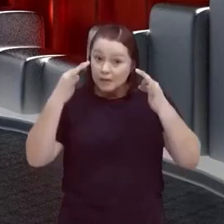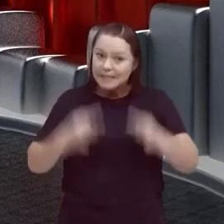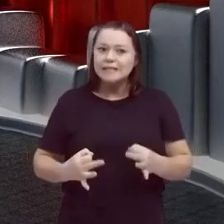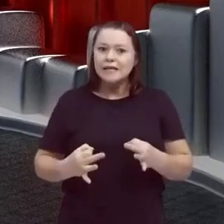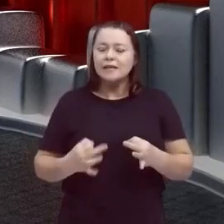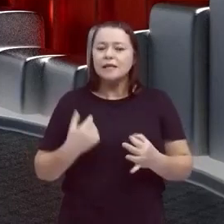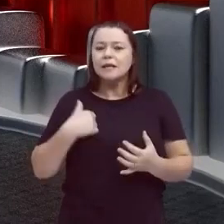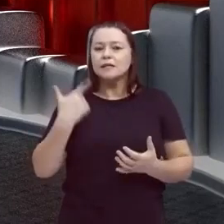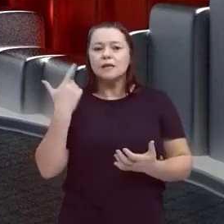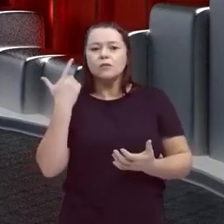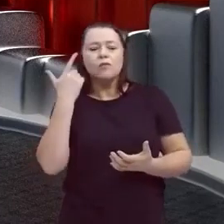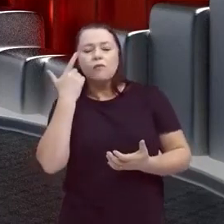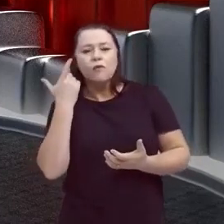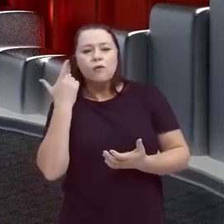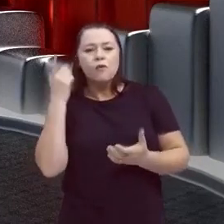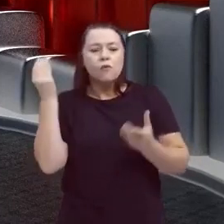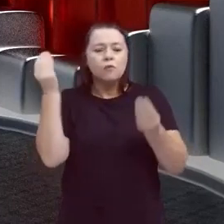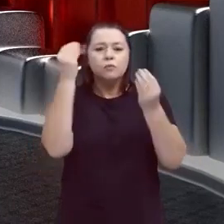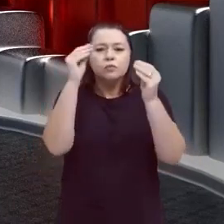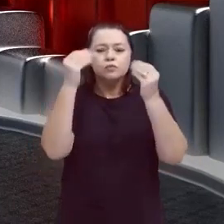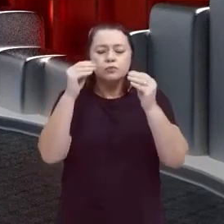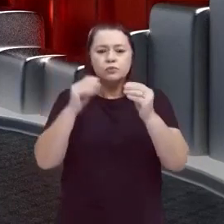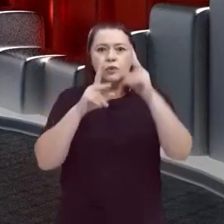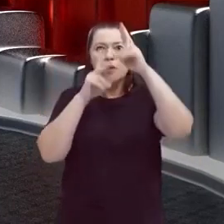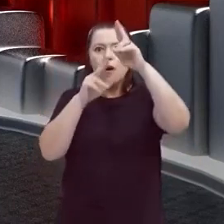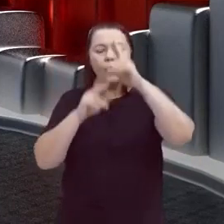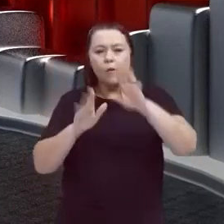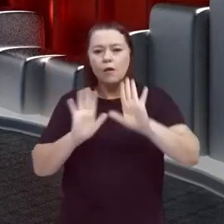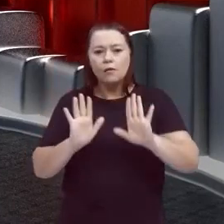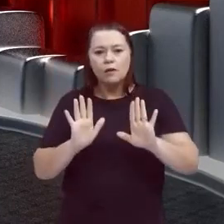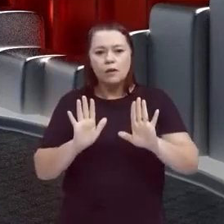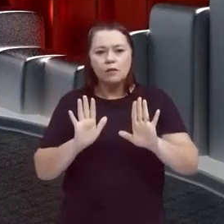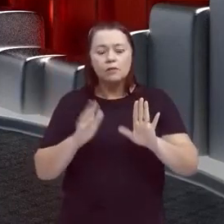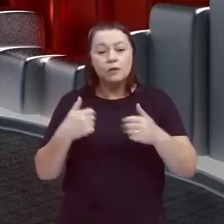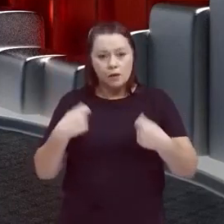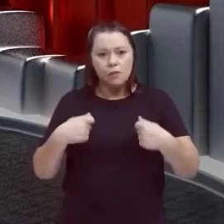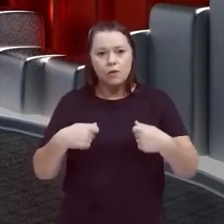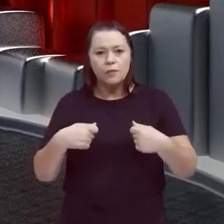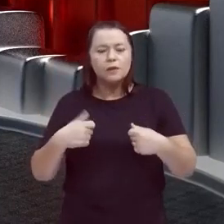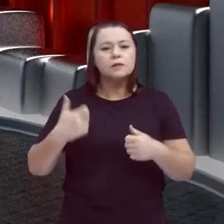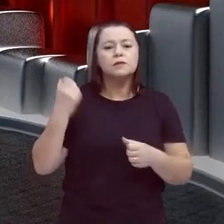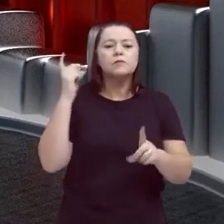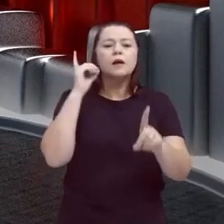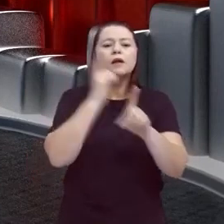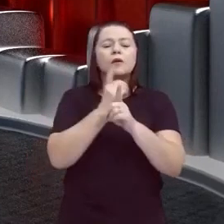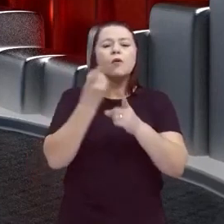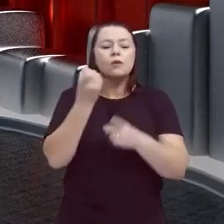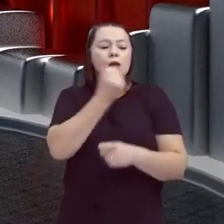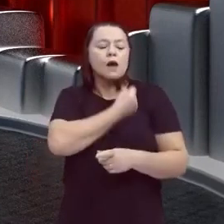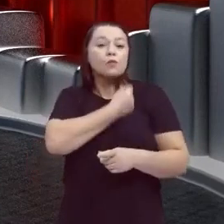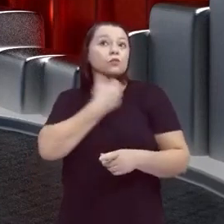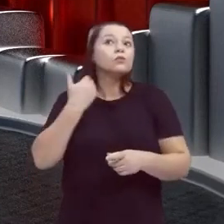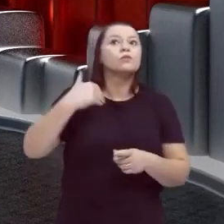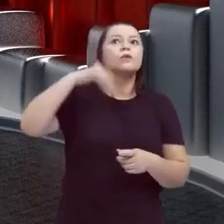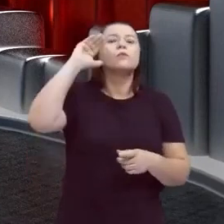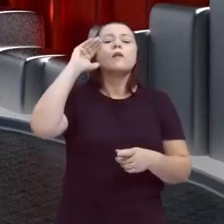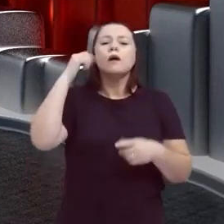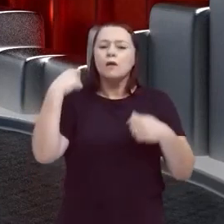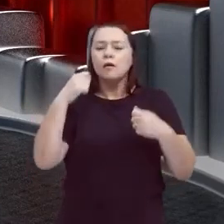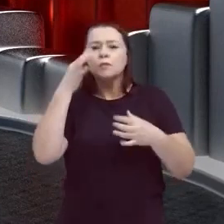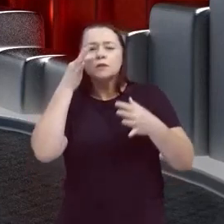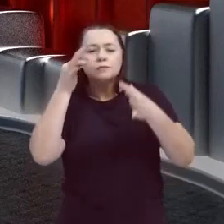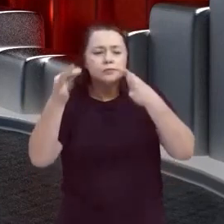eu não vou repetir nenhum valor. E para eu achar o valor maior, o preferido, eu também tenho que observar qual é o maior número que aparece na tabela, tá